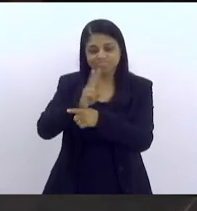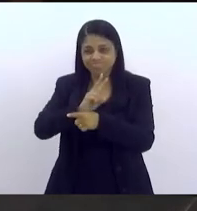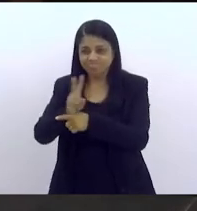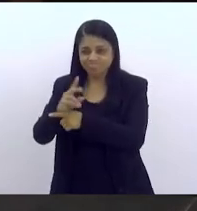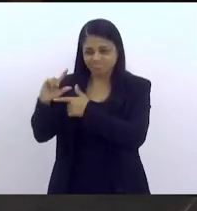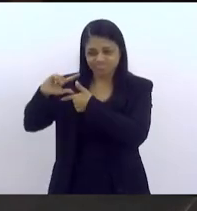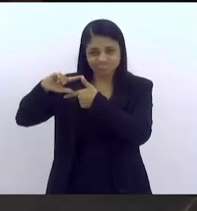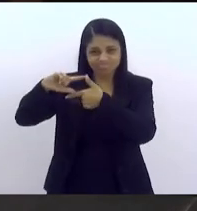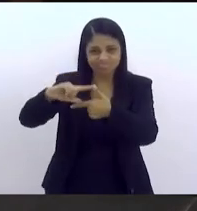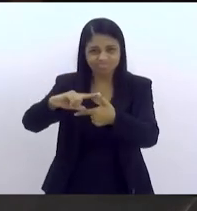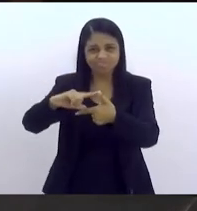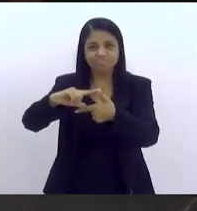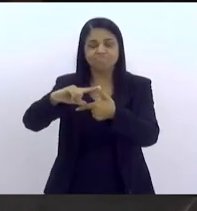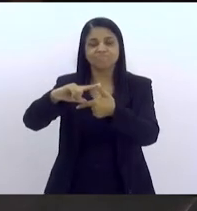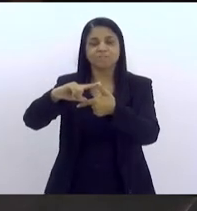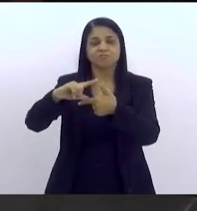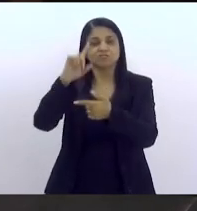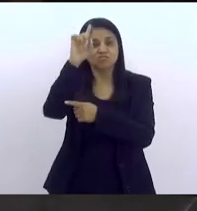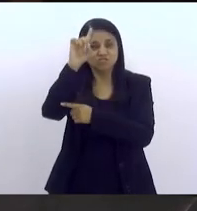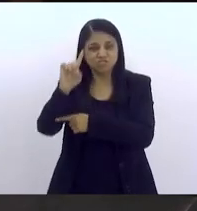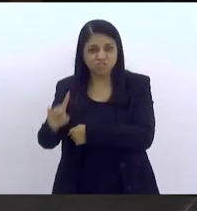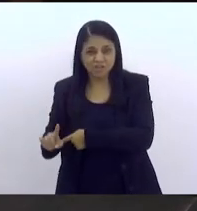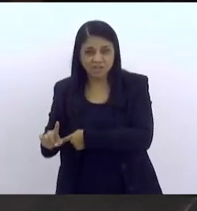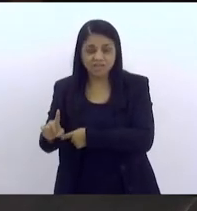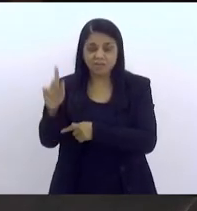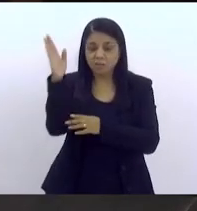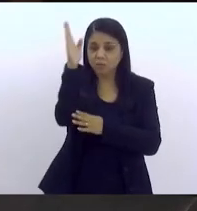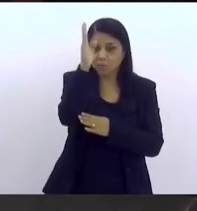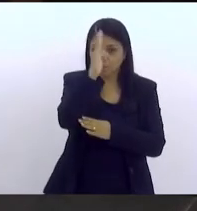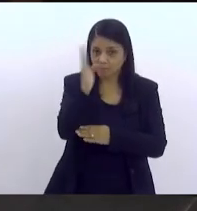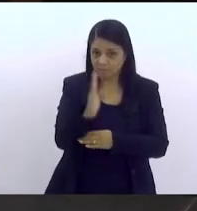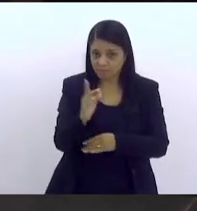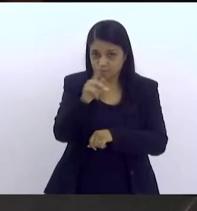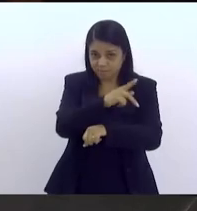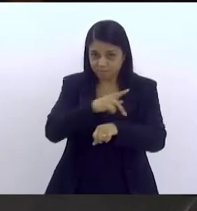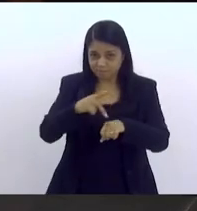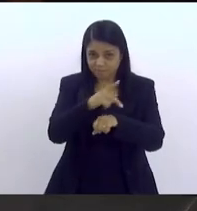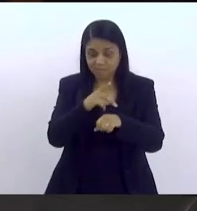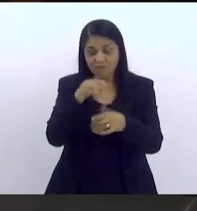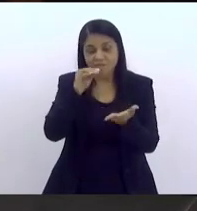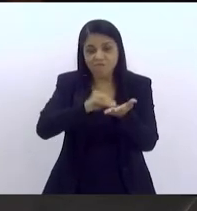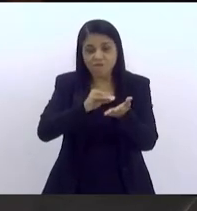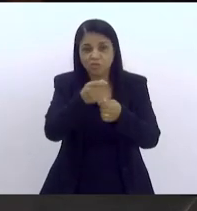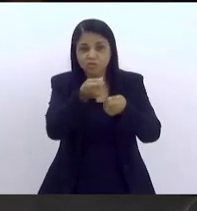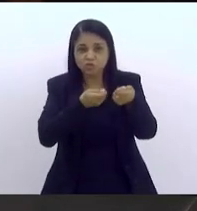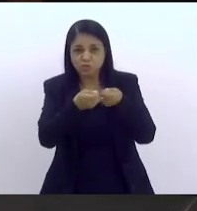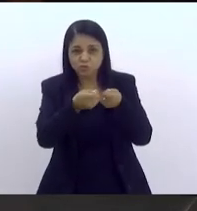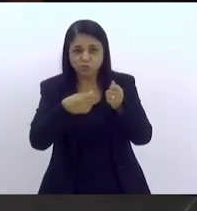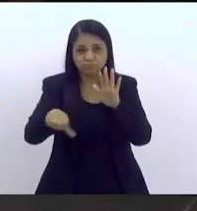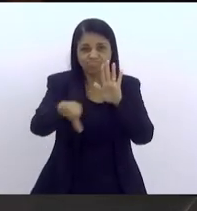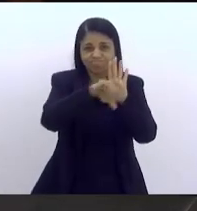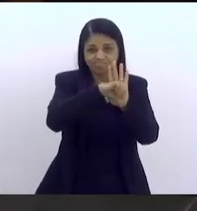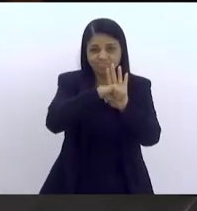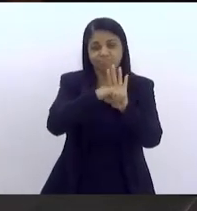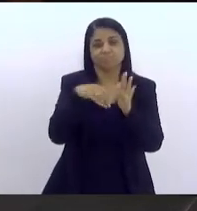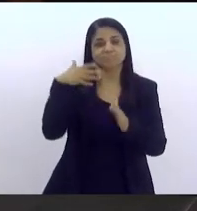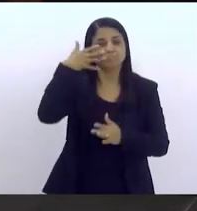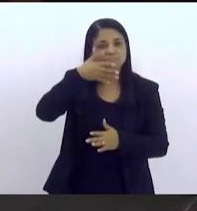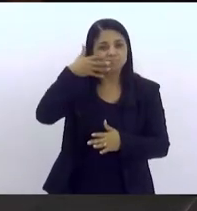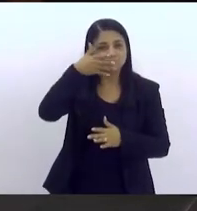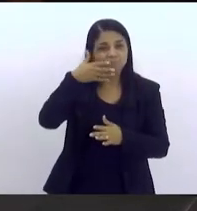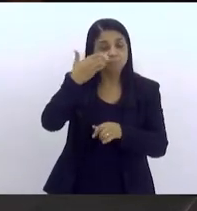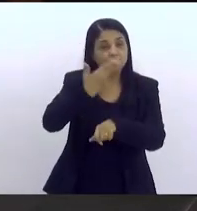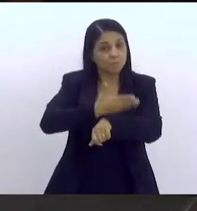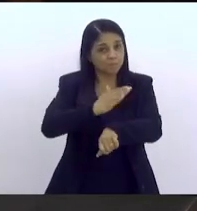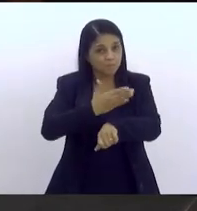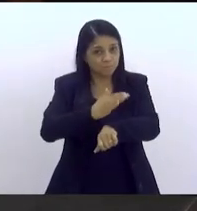e extremismo de direita no país e a falta de controle e o criminalização destes discursos e práticas de